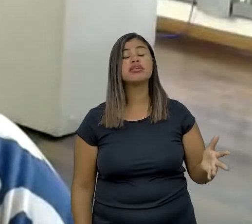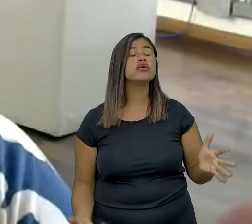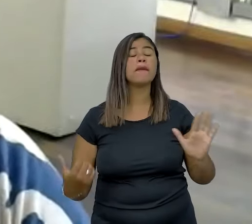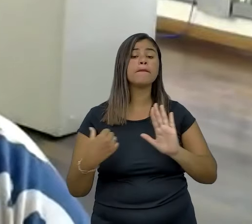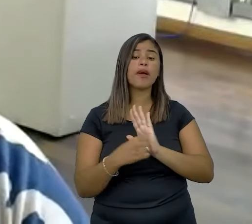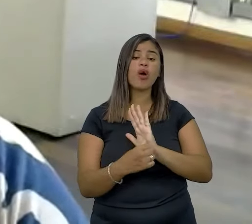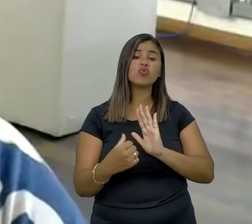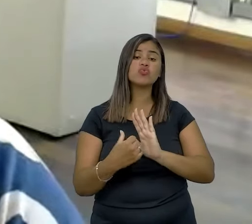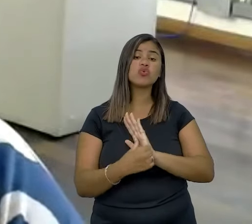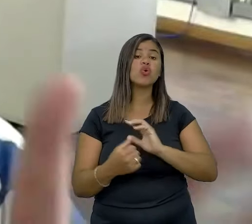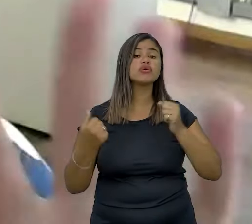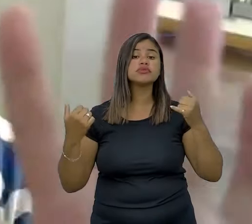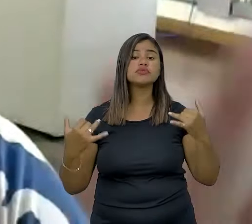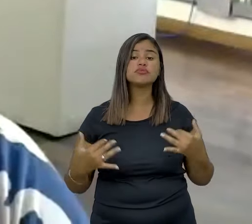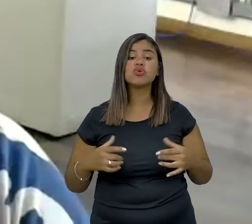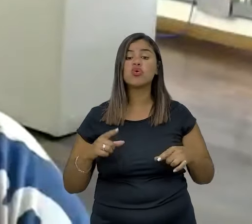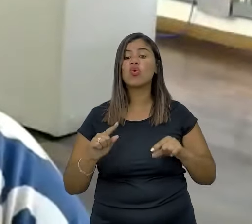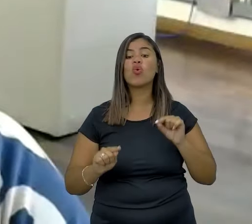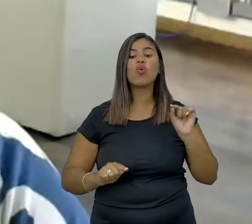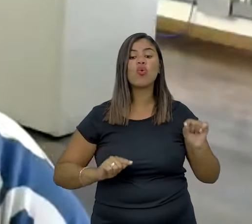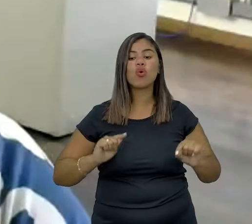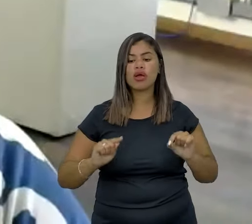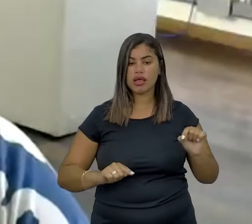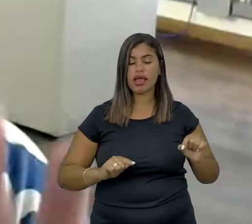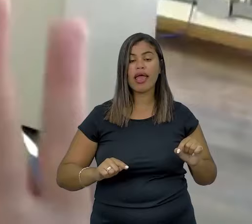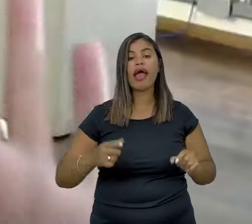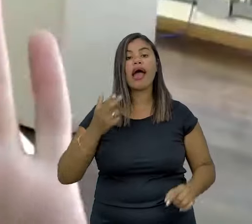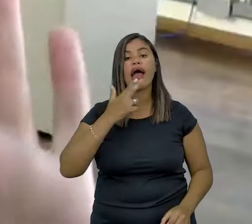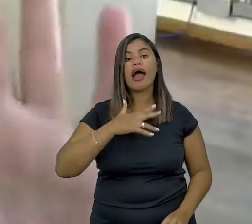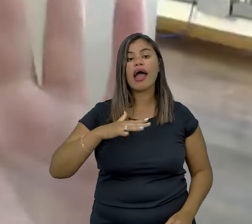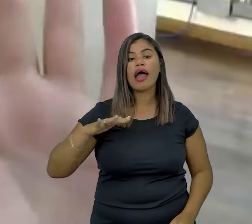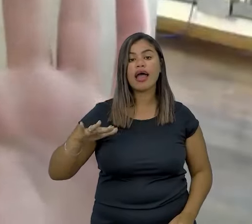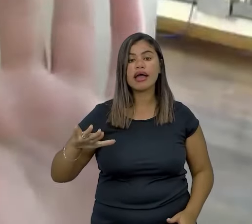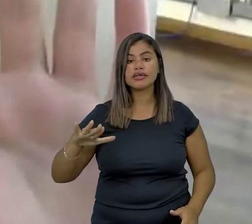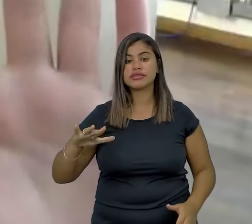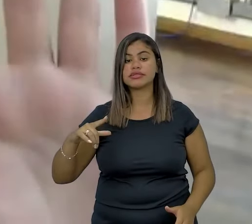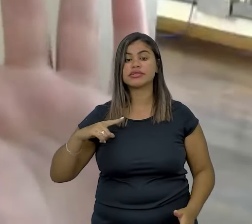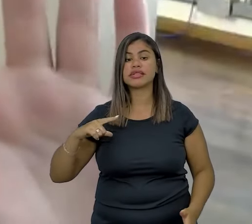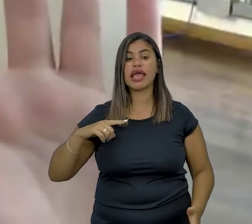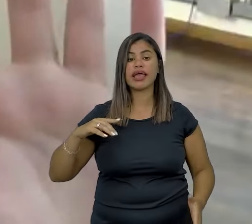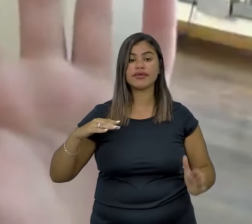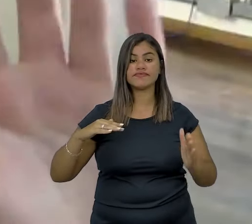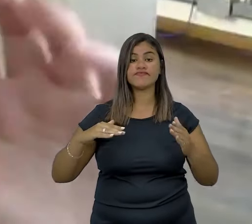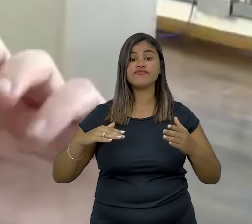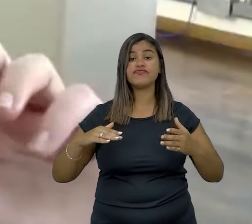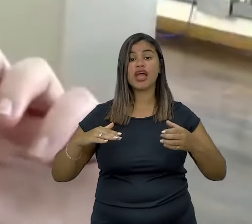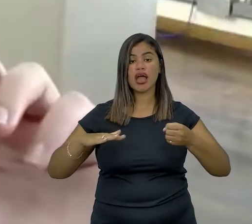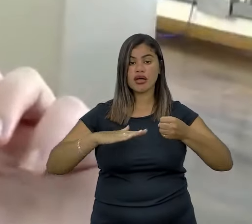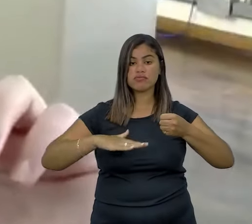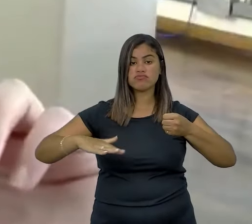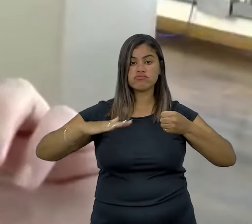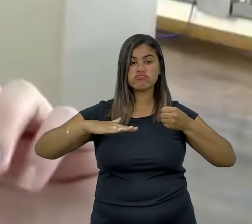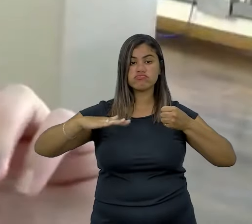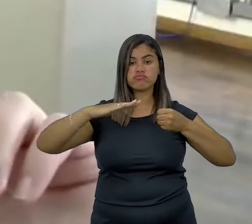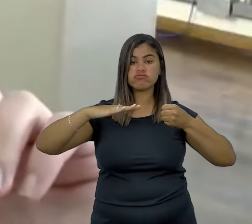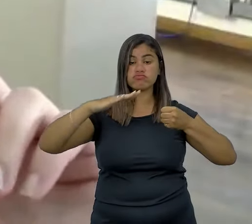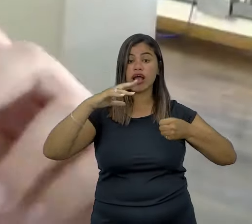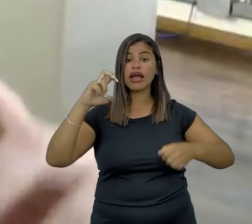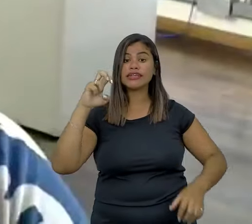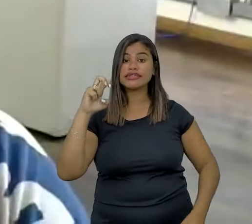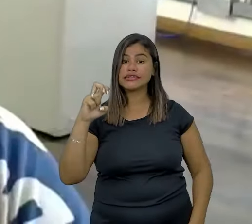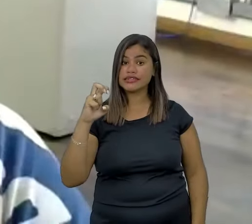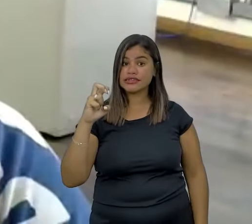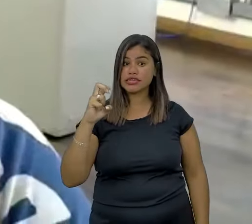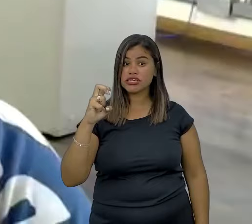que as crianças, elas atingem aí até cinco níveis, né, de recitações.